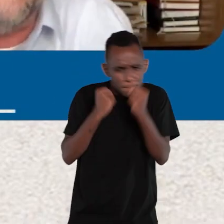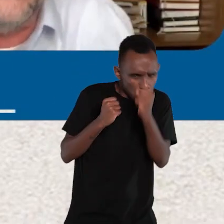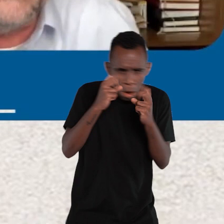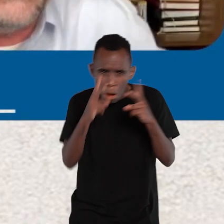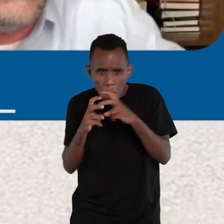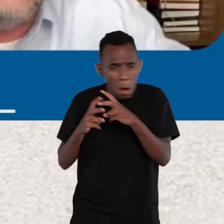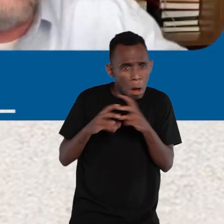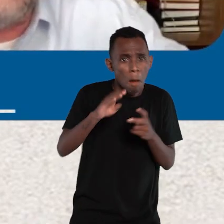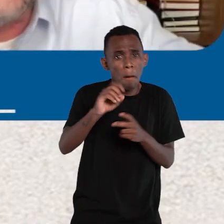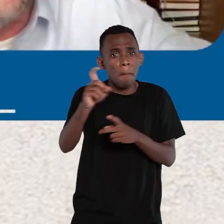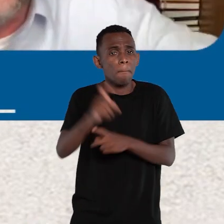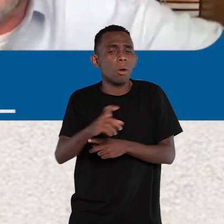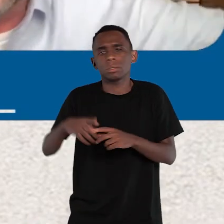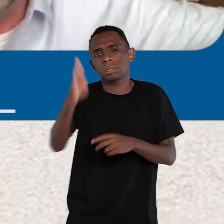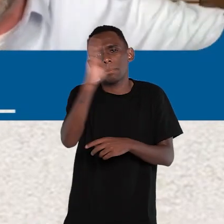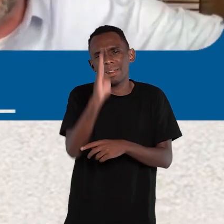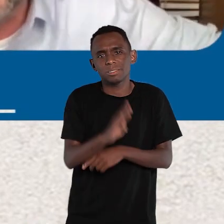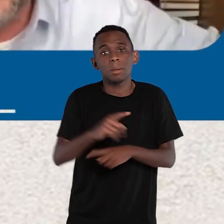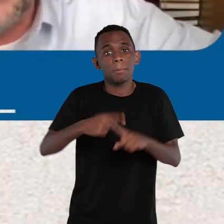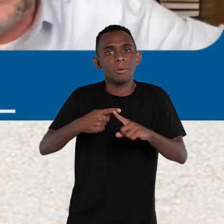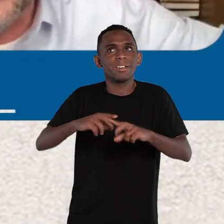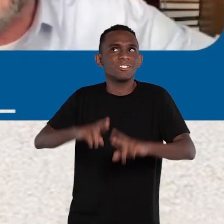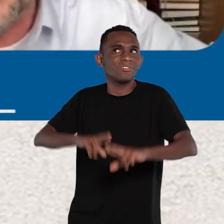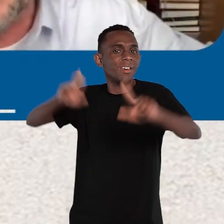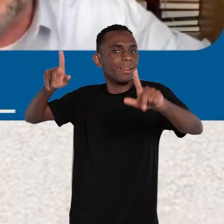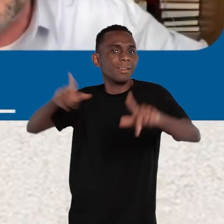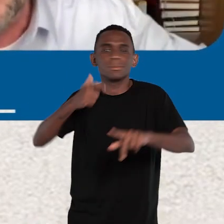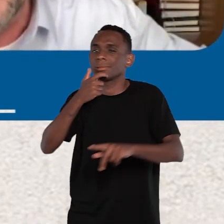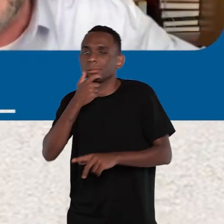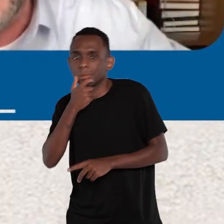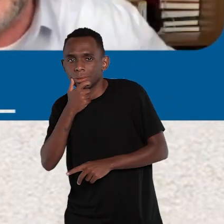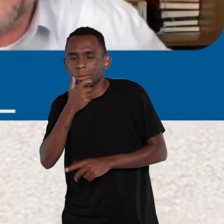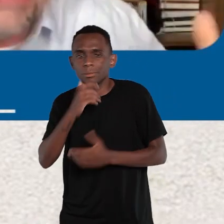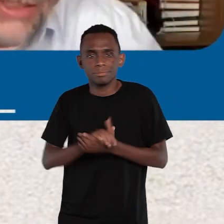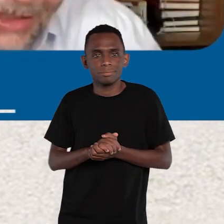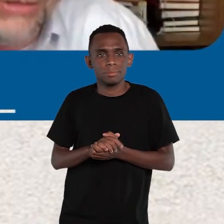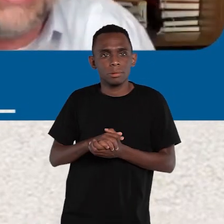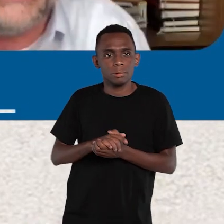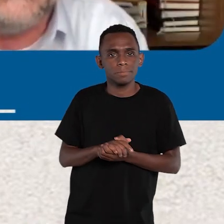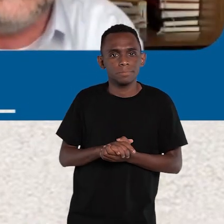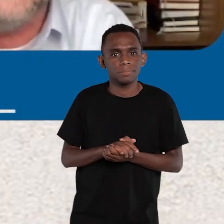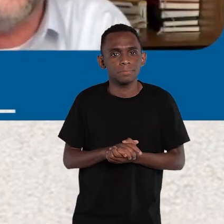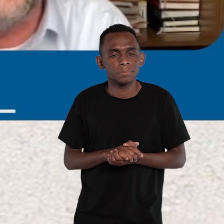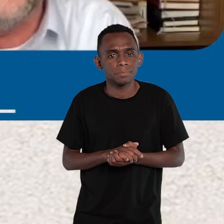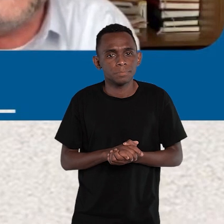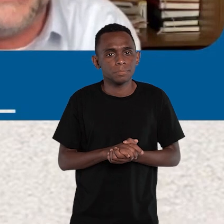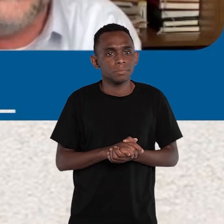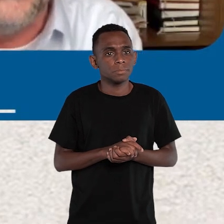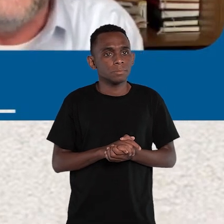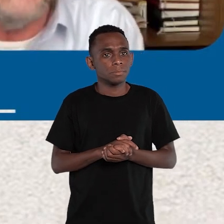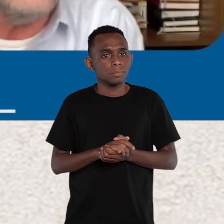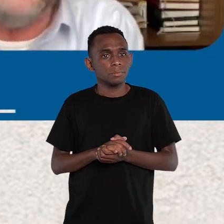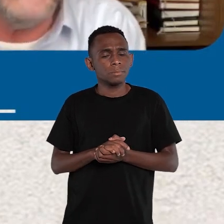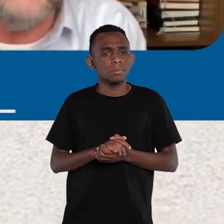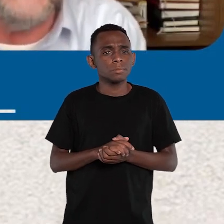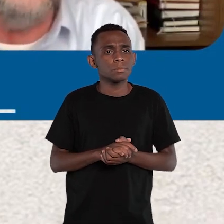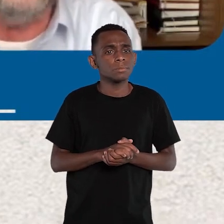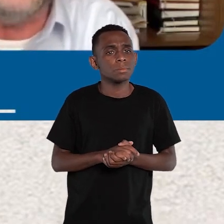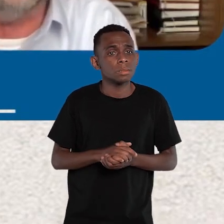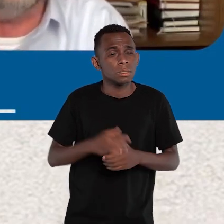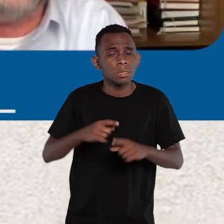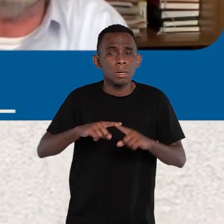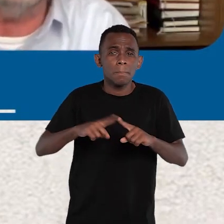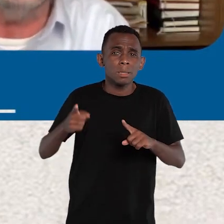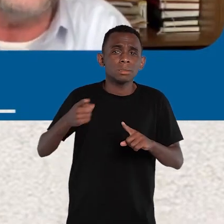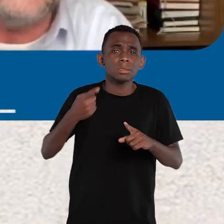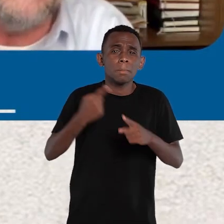que é diferente desse boxe maravilhoso americano, por exemplo, o argentino, que também leva muito a sério. Mas porque